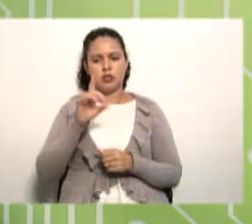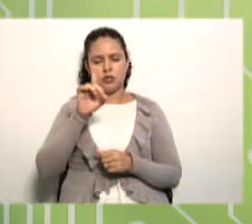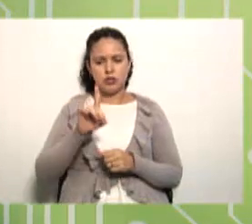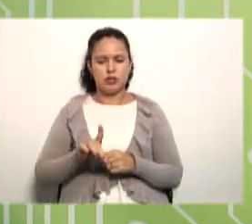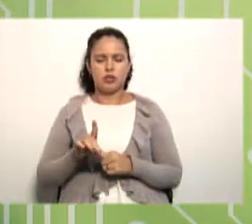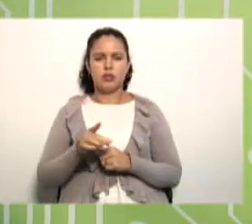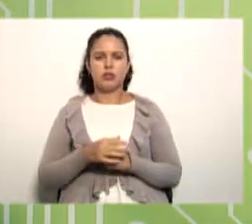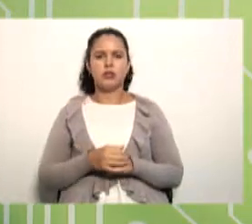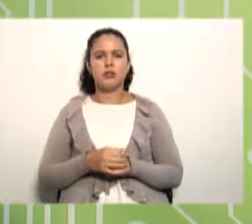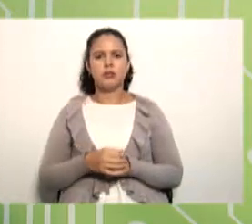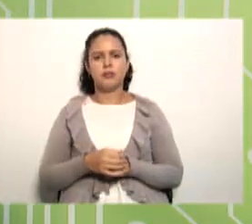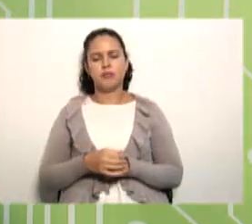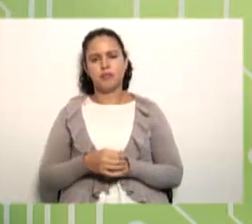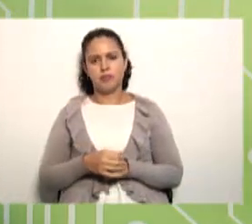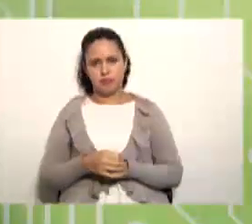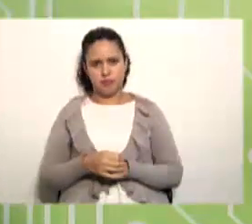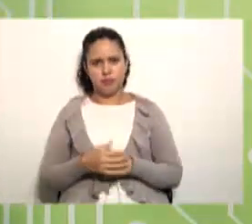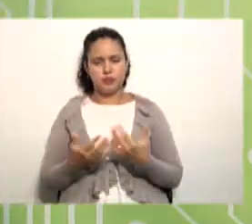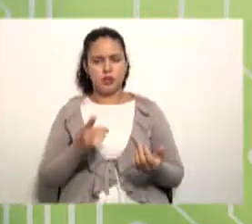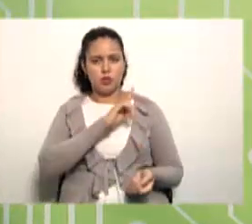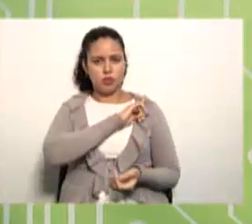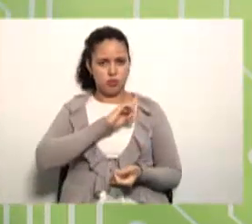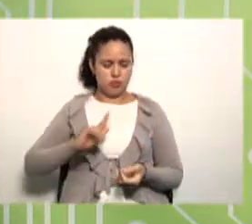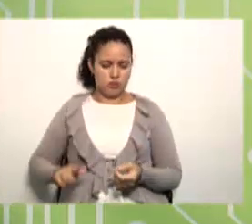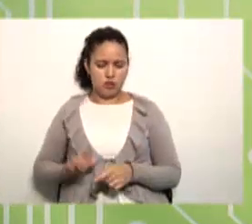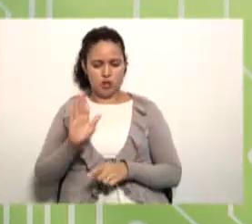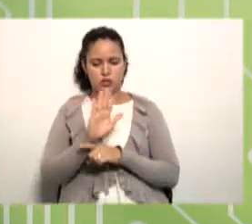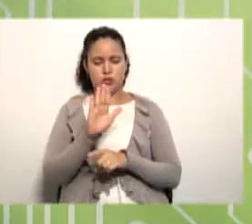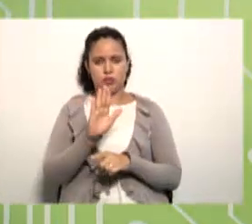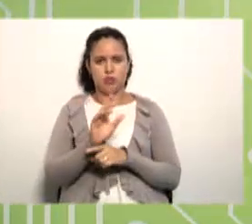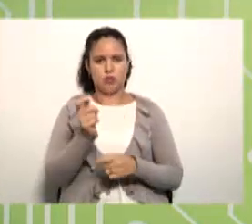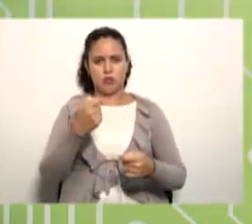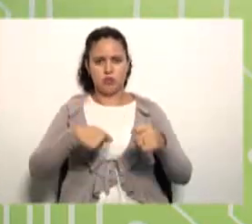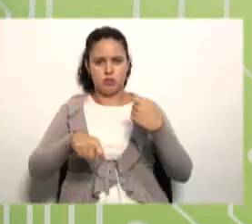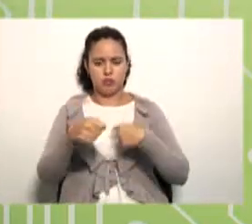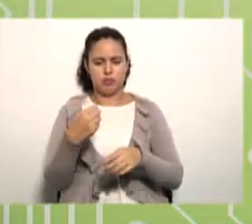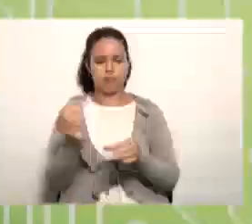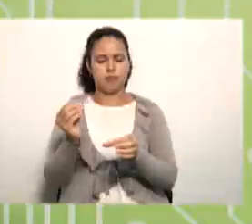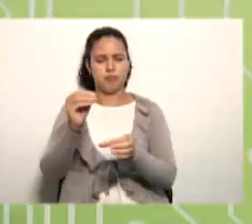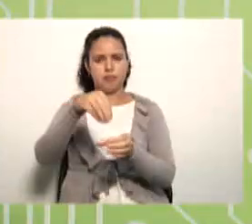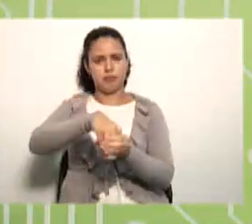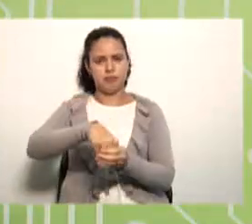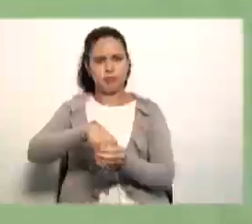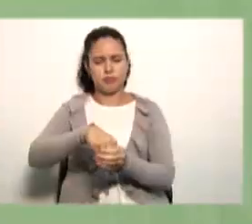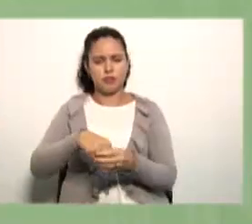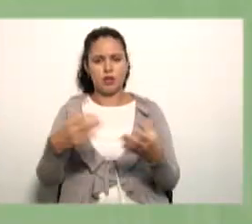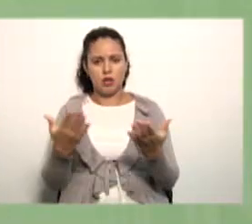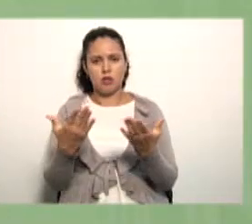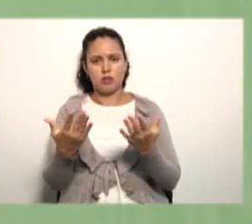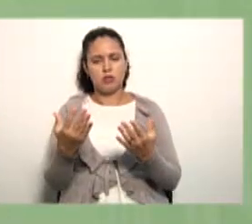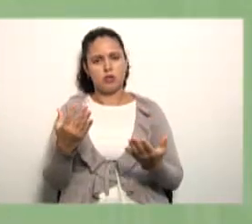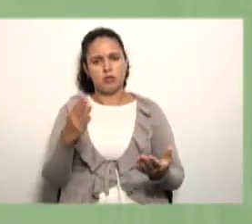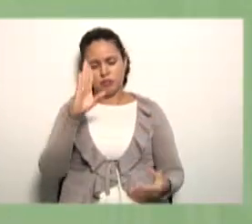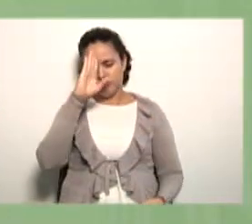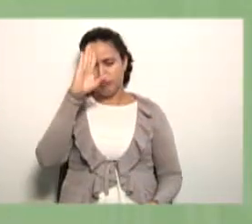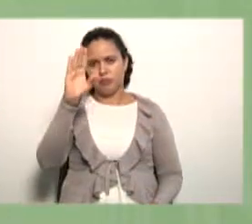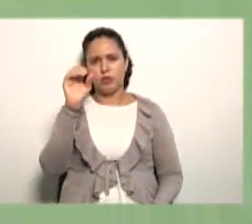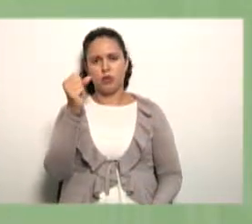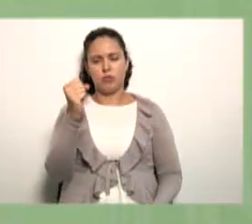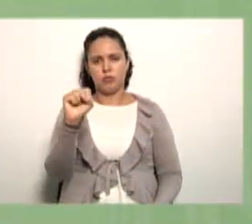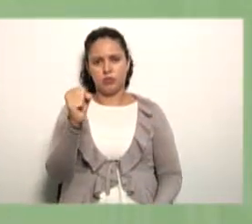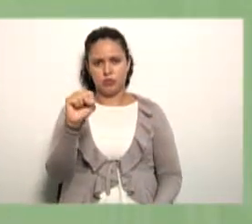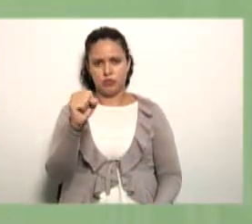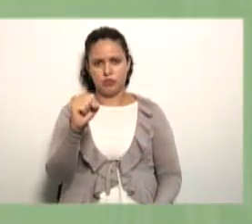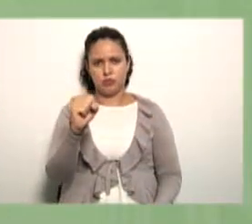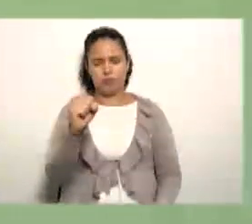7, que vai falar desse grande papel dos governos de atuar dentro da economia. Vamos falar do princípio número 8. O princípio número 8, ele